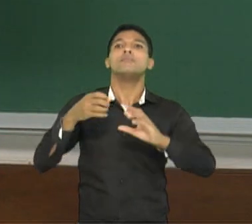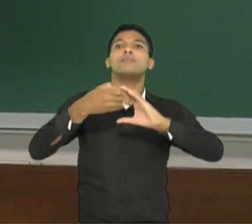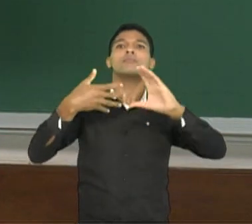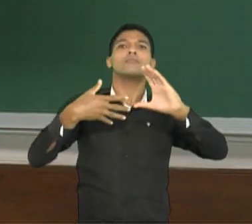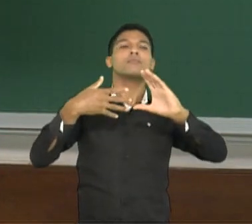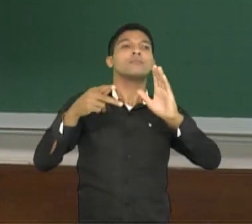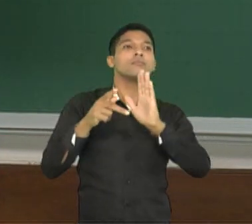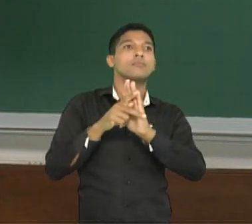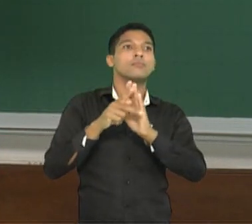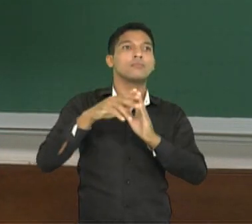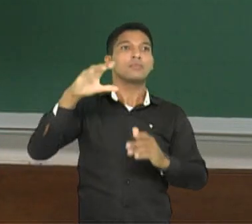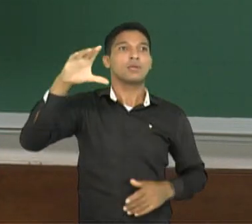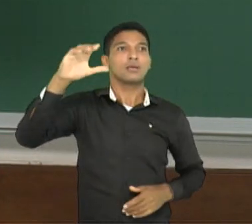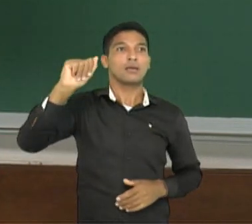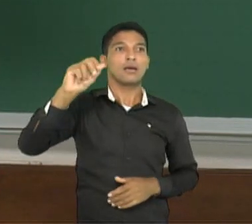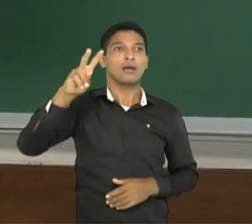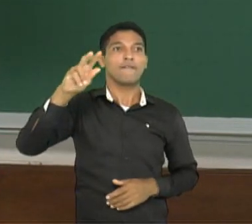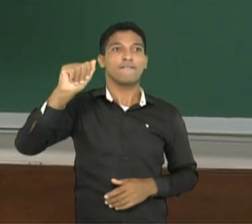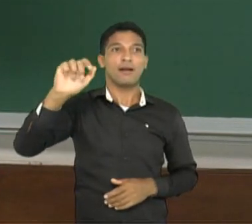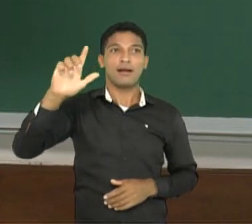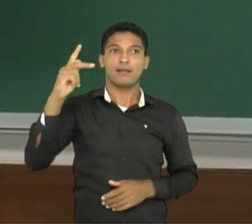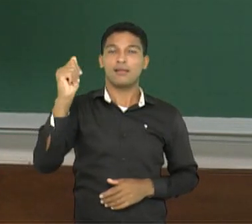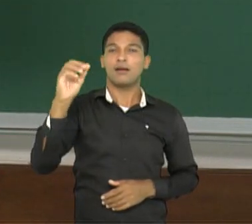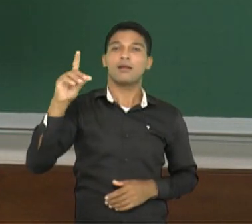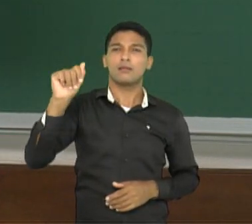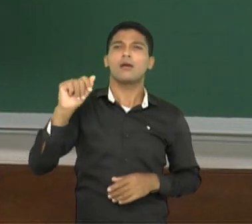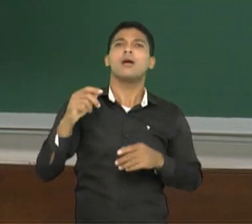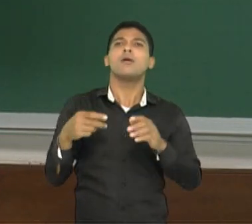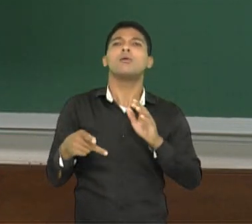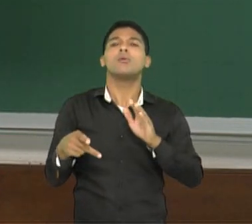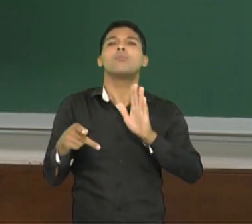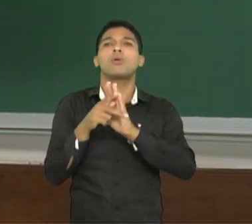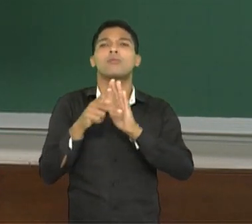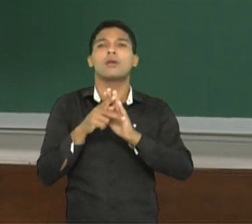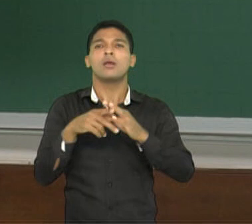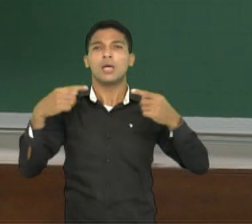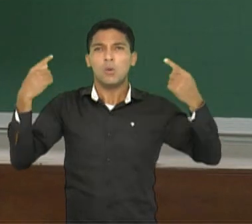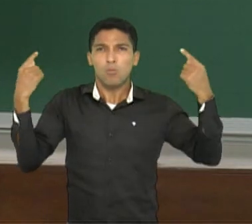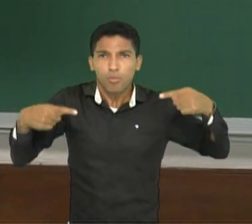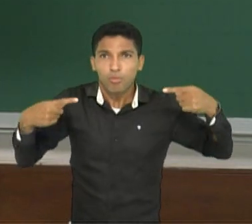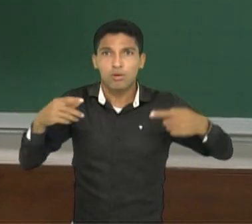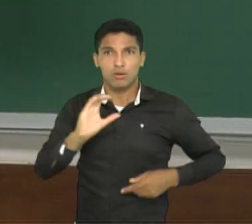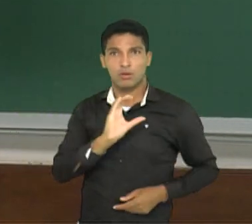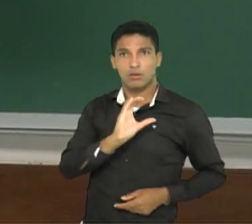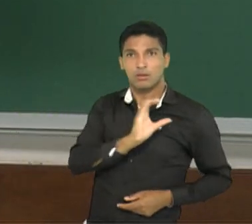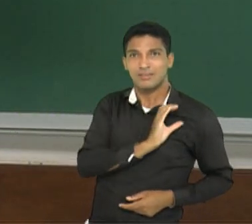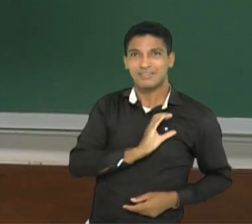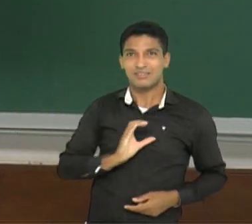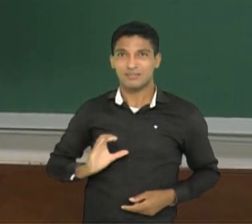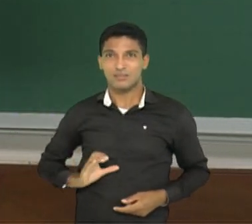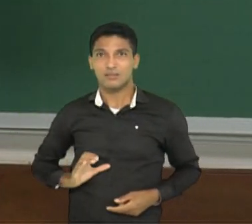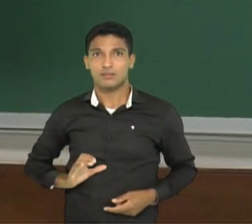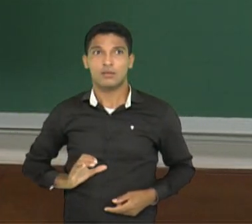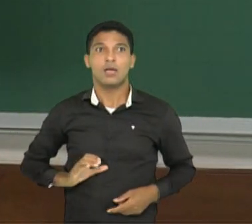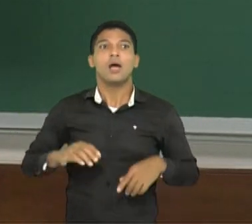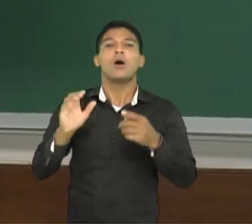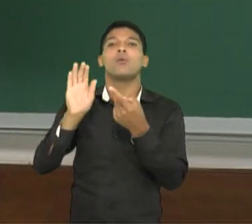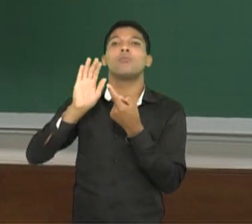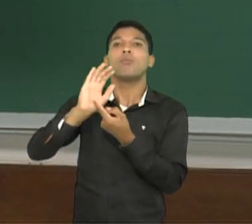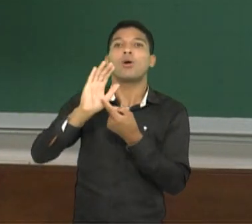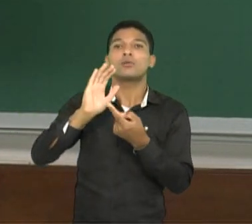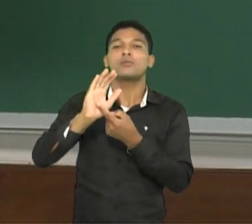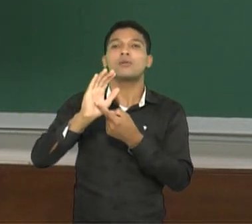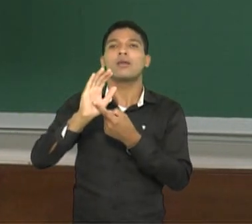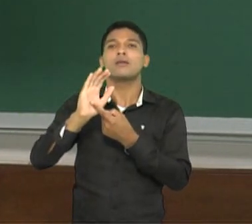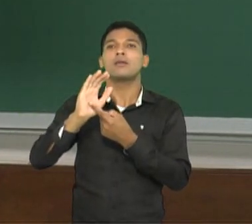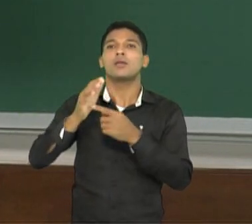uma disputa entre os cristãos e os mouros, onde vencem os cristãos. Então, é uma encenação de uma batalha ali, né?